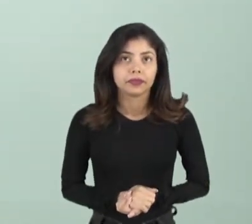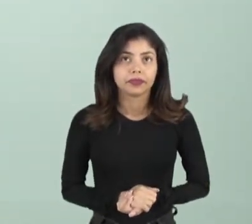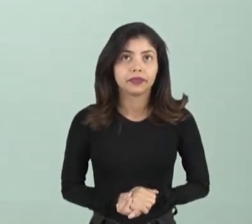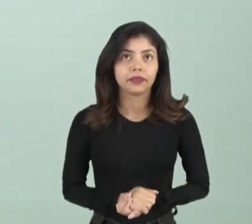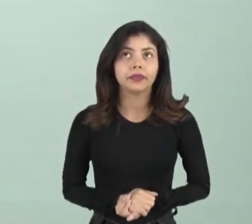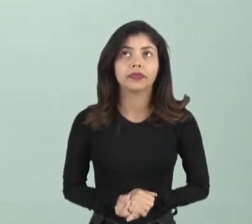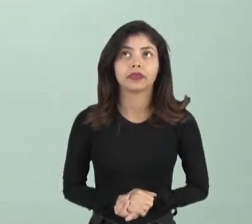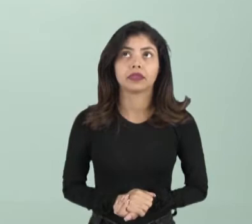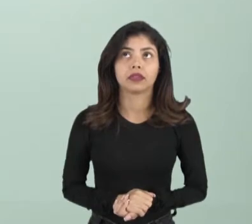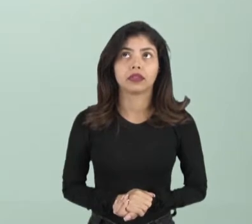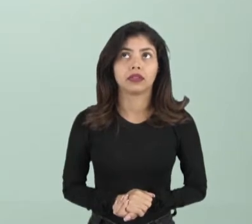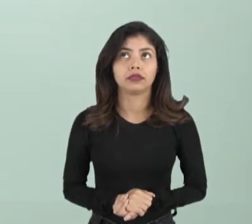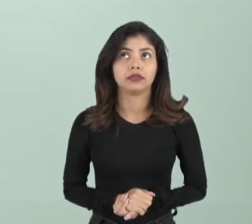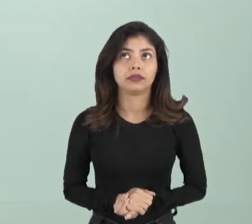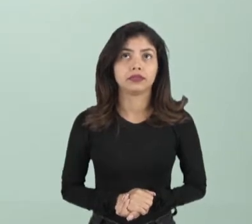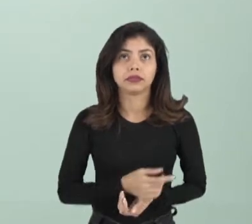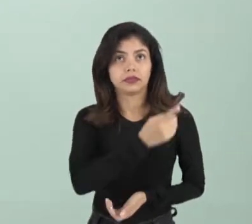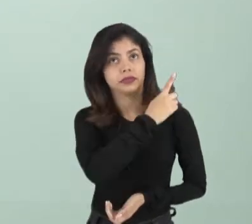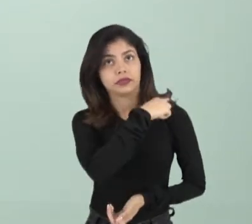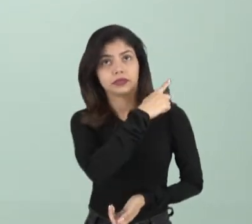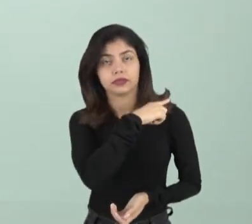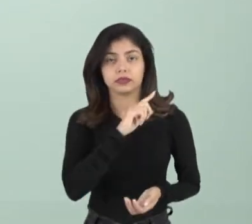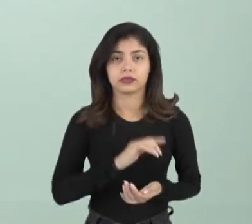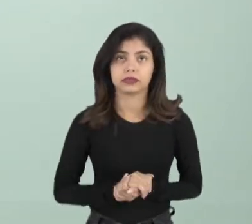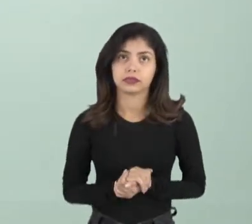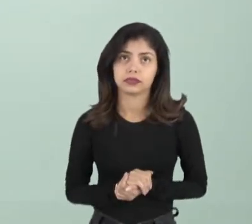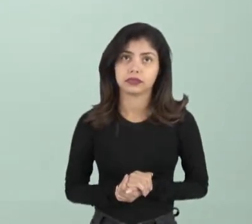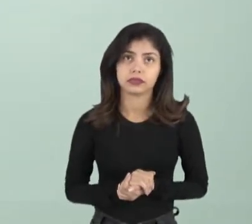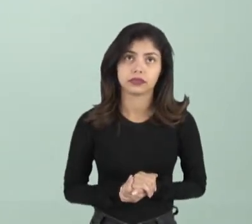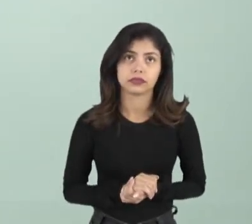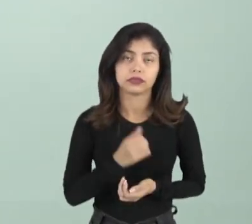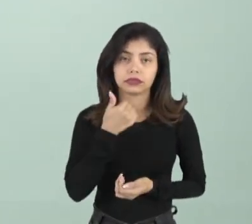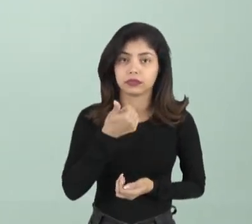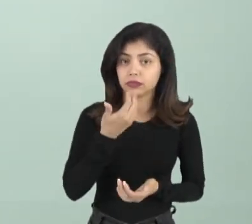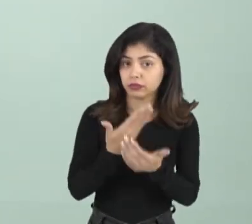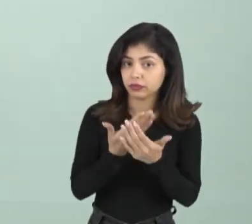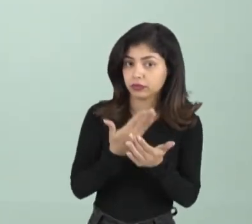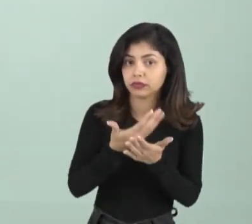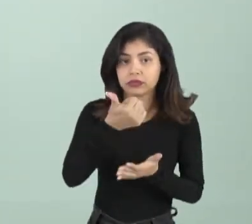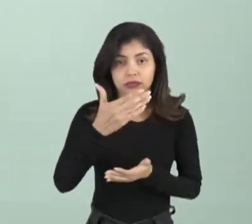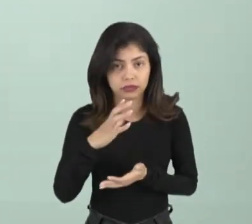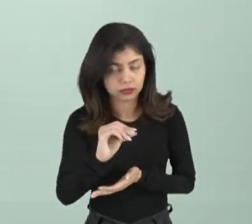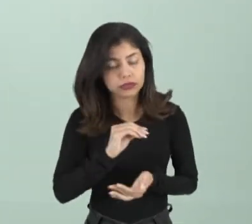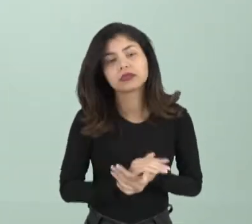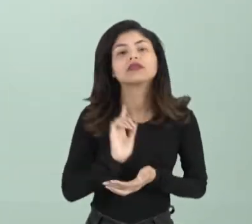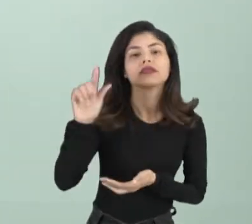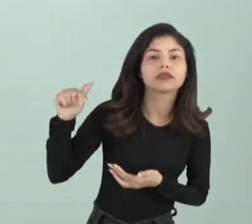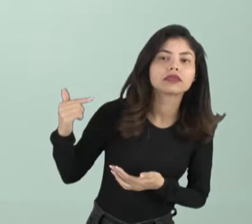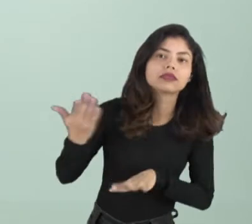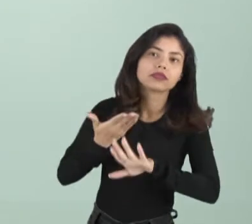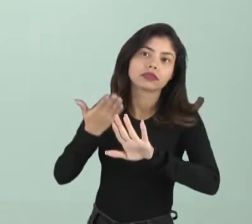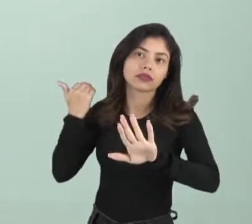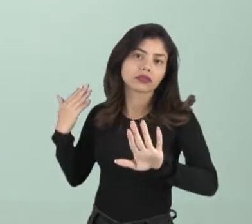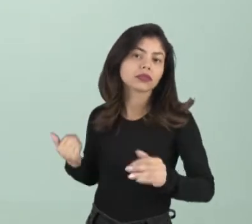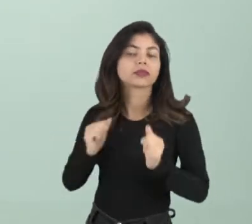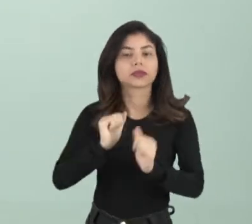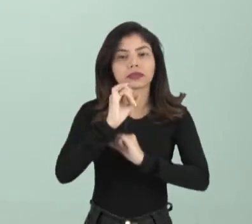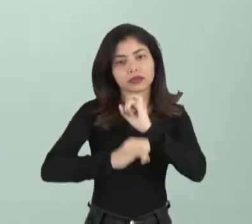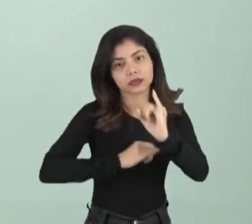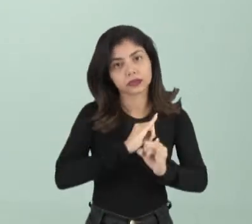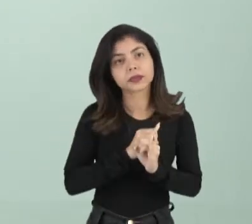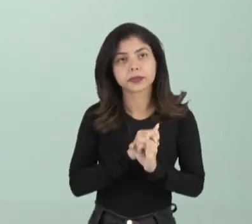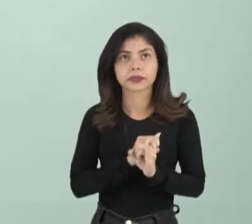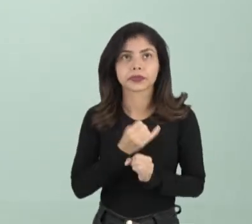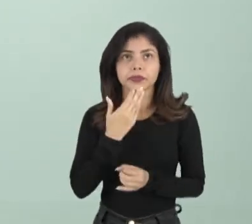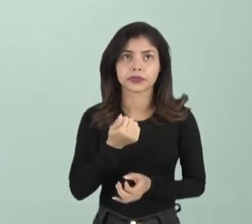é conteúdo do primeiro ano hoje estamos na aula 10 né é mais aulas aí você pode assistir pela internet